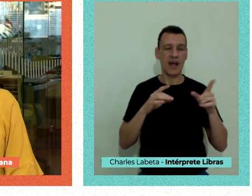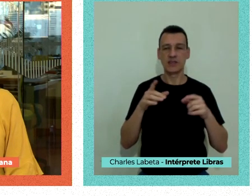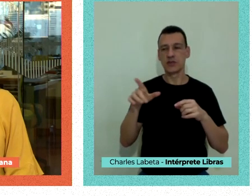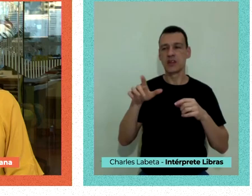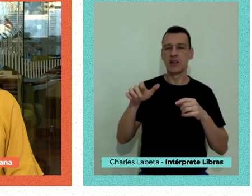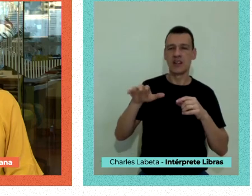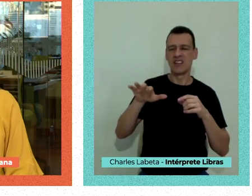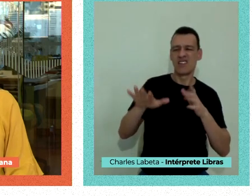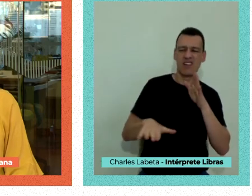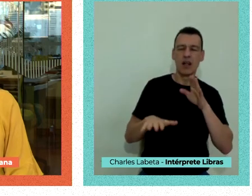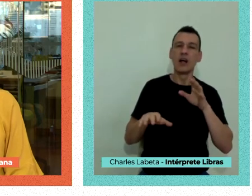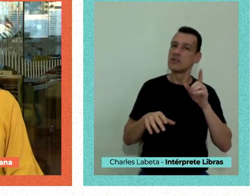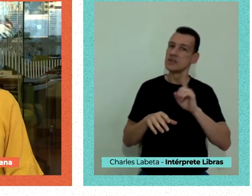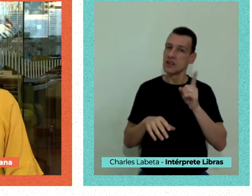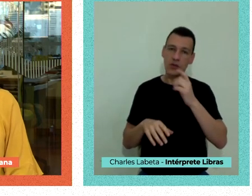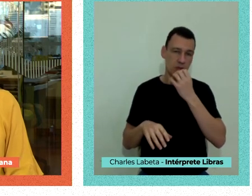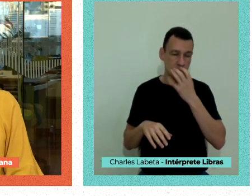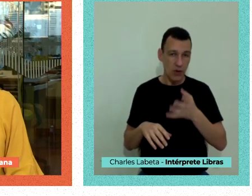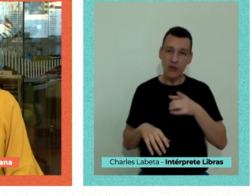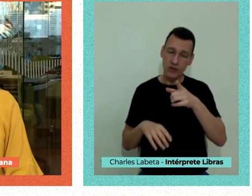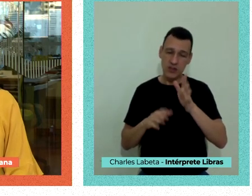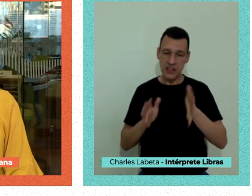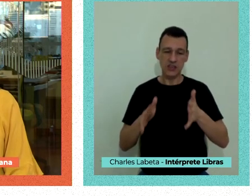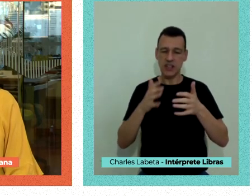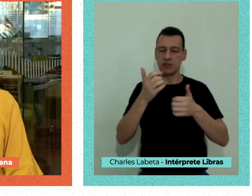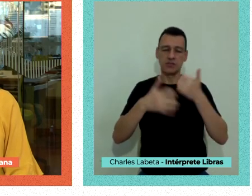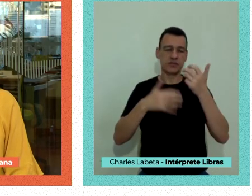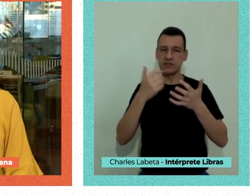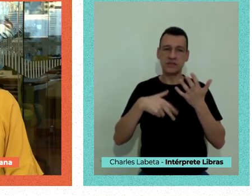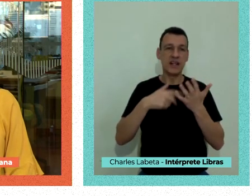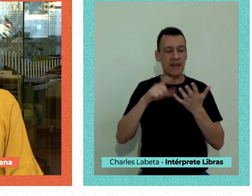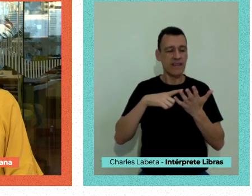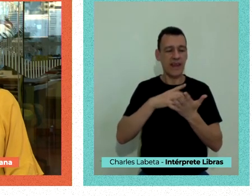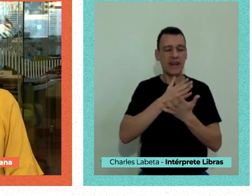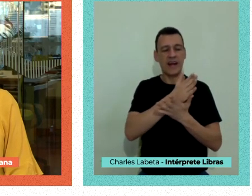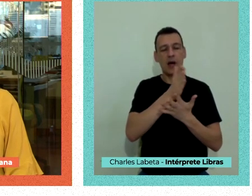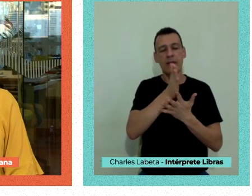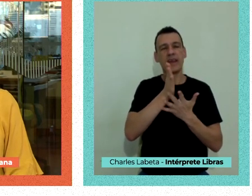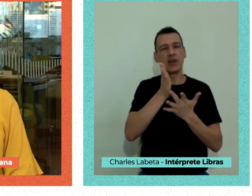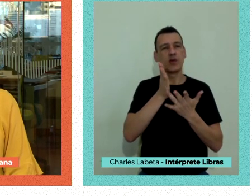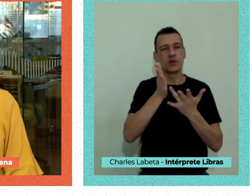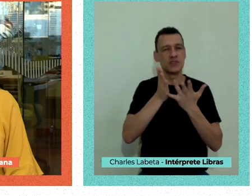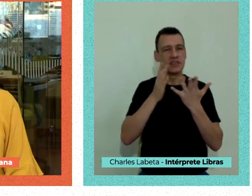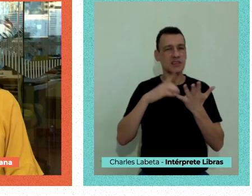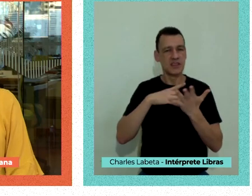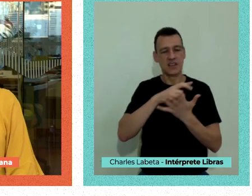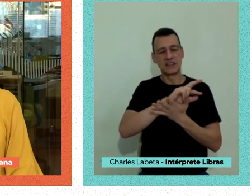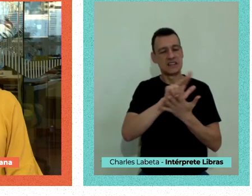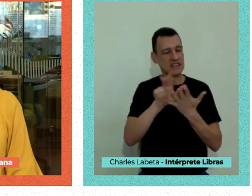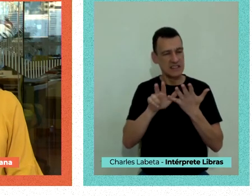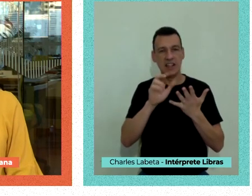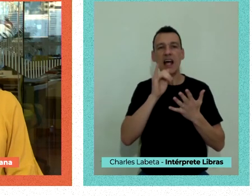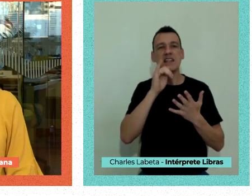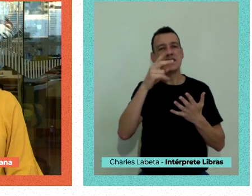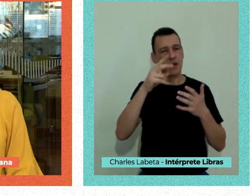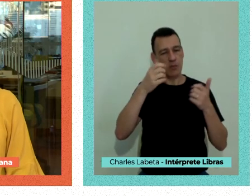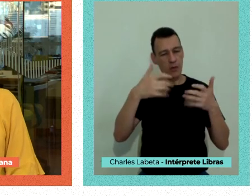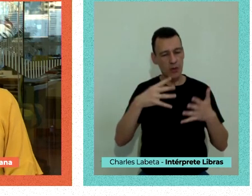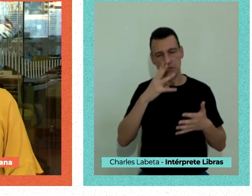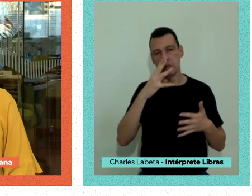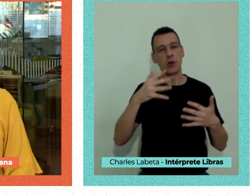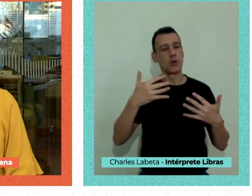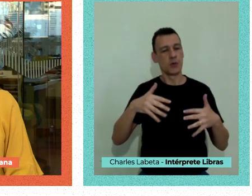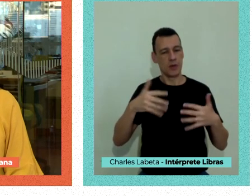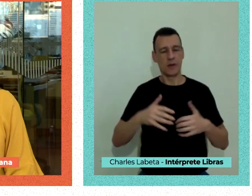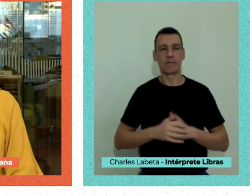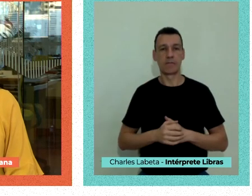já antecipar esses caminhos aqui, os muitos caminhos que você acabou, inclusive, exemplificando. Eu vou agora